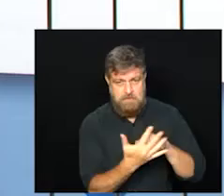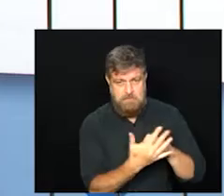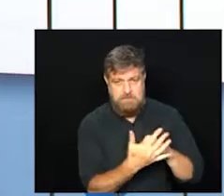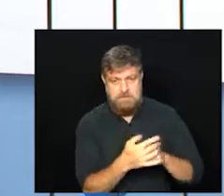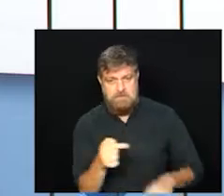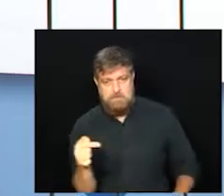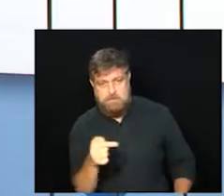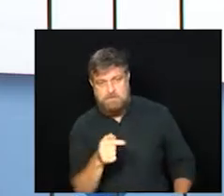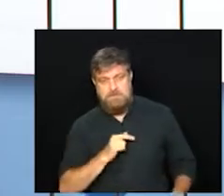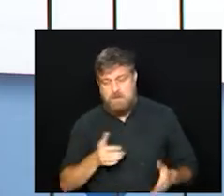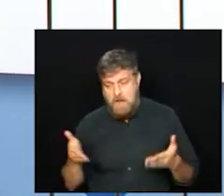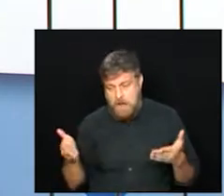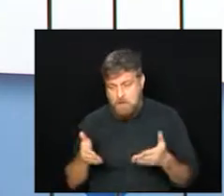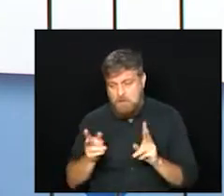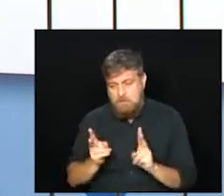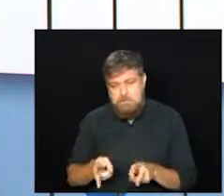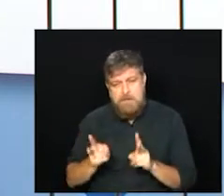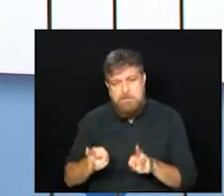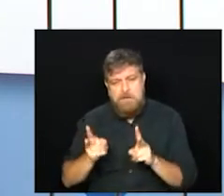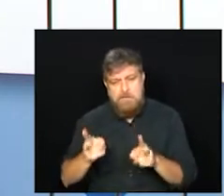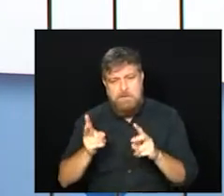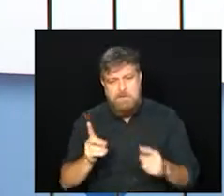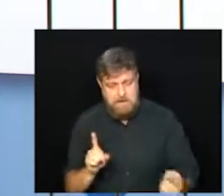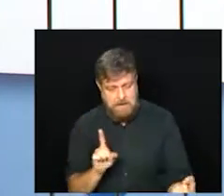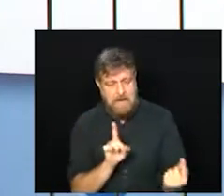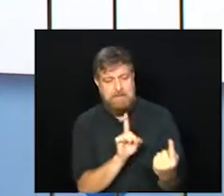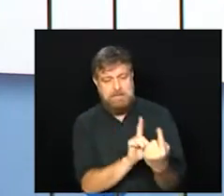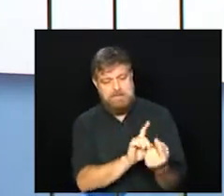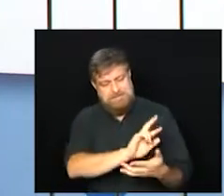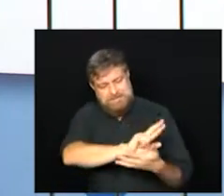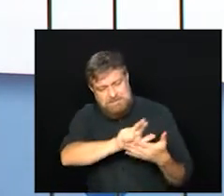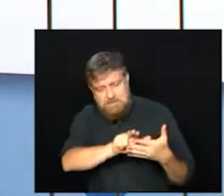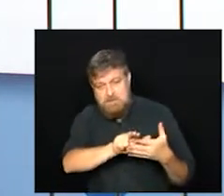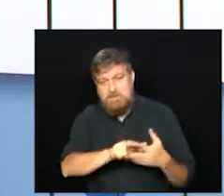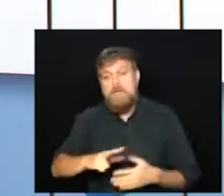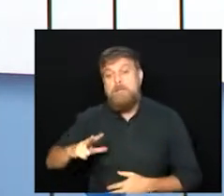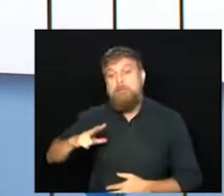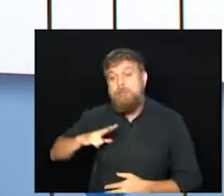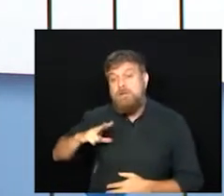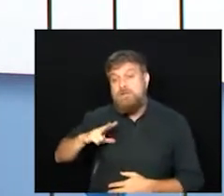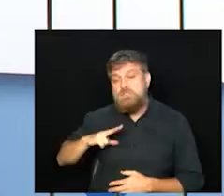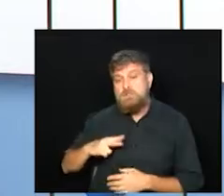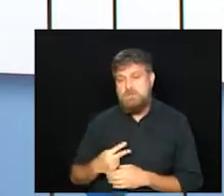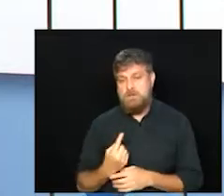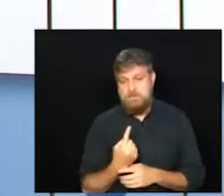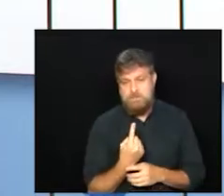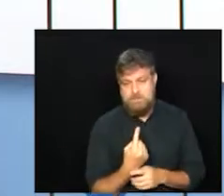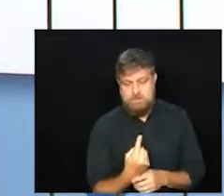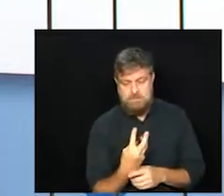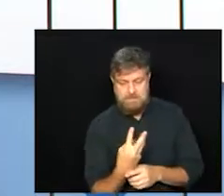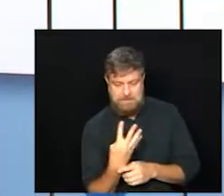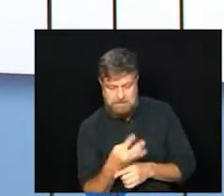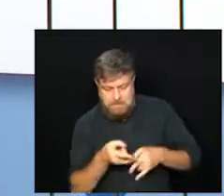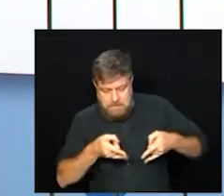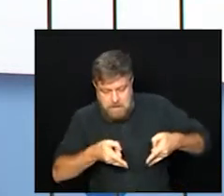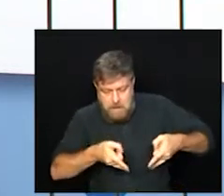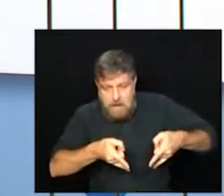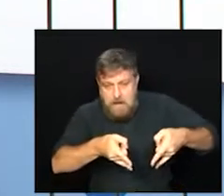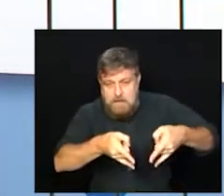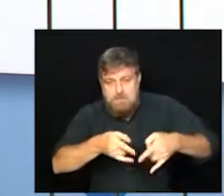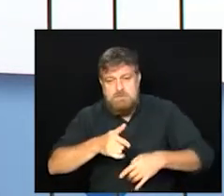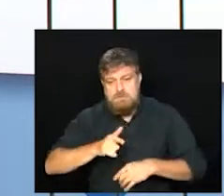seja, agora continuam outros atendimentos. E na rede particular, dos 134 leitos